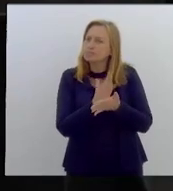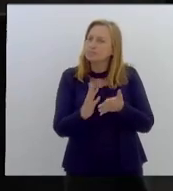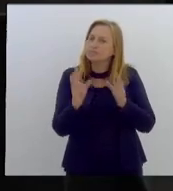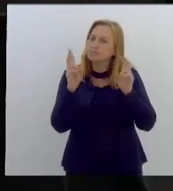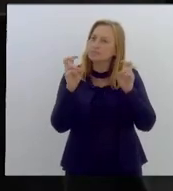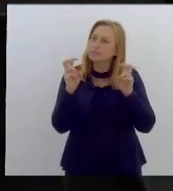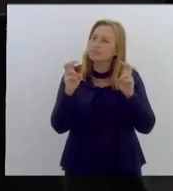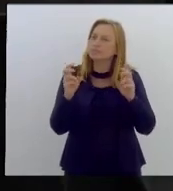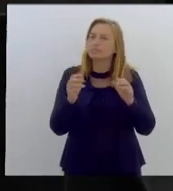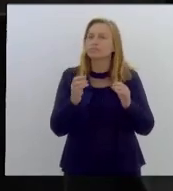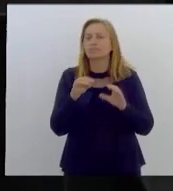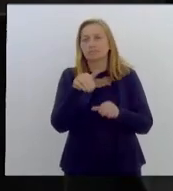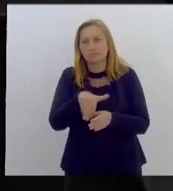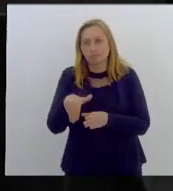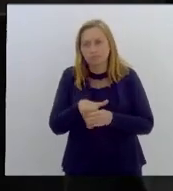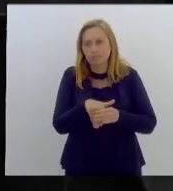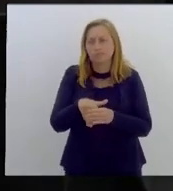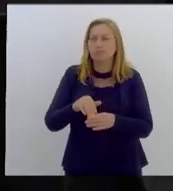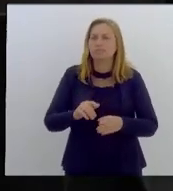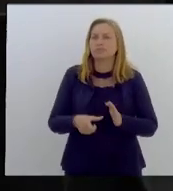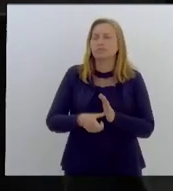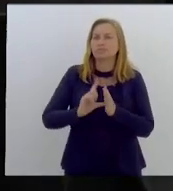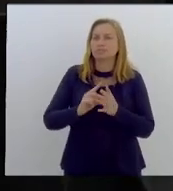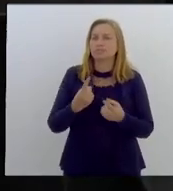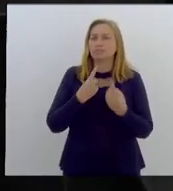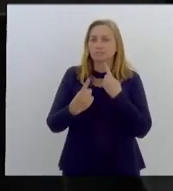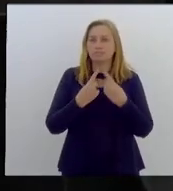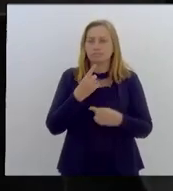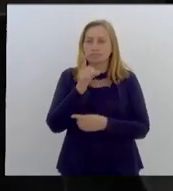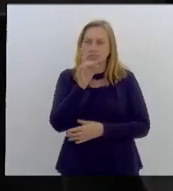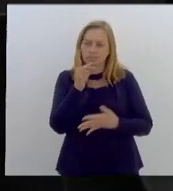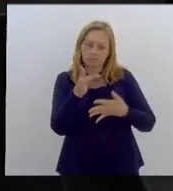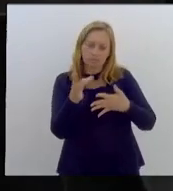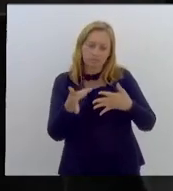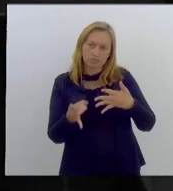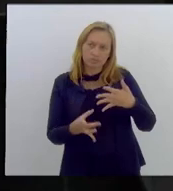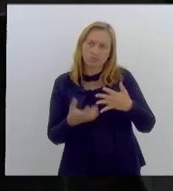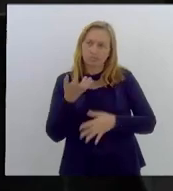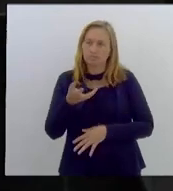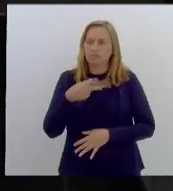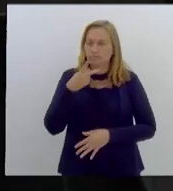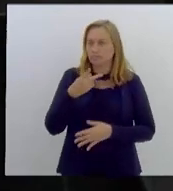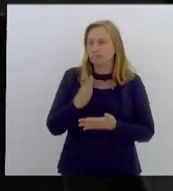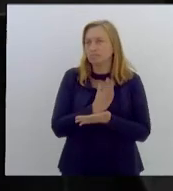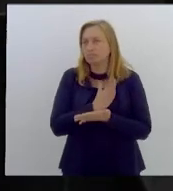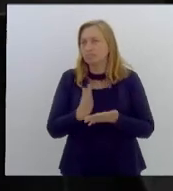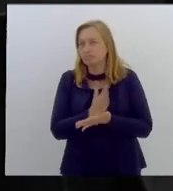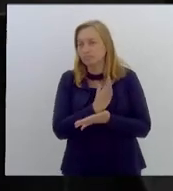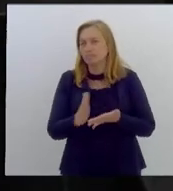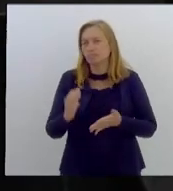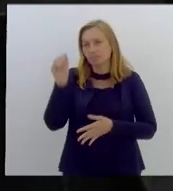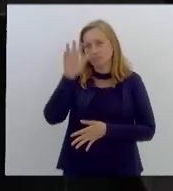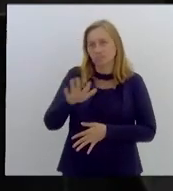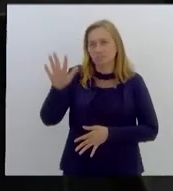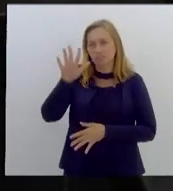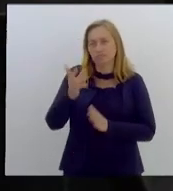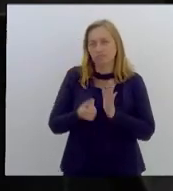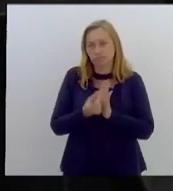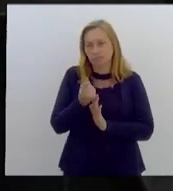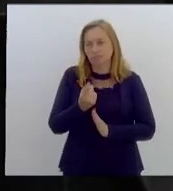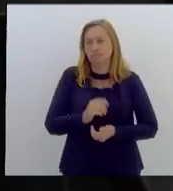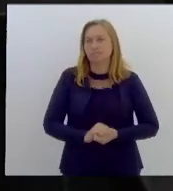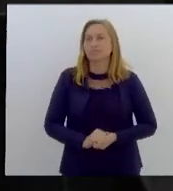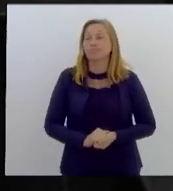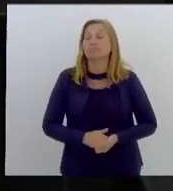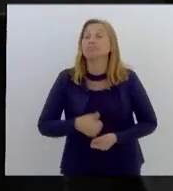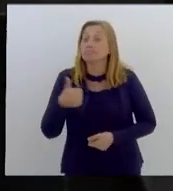votação, e antes de discutir cada um desses destaques, eu queria levantar algumas questões mais gerais sobre esse orçamento.